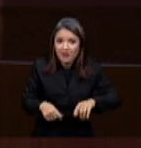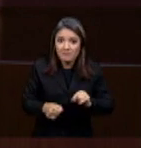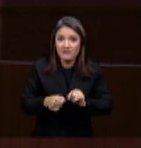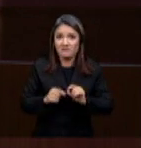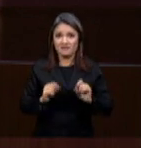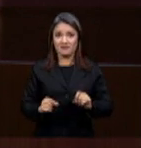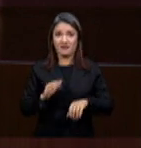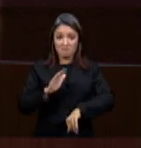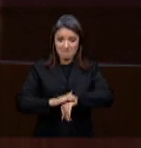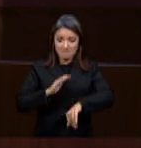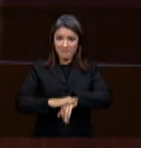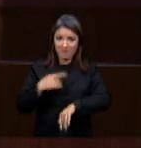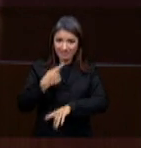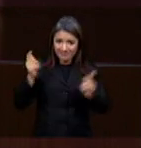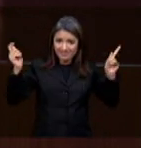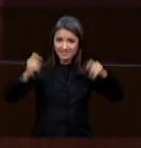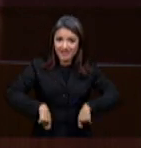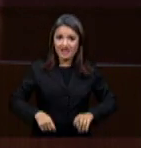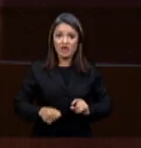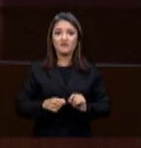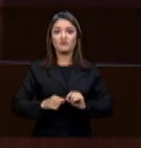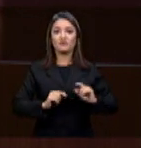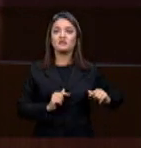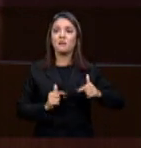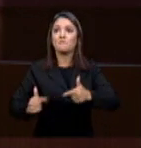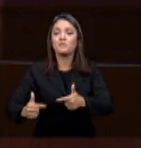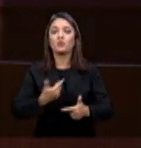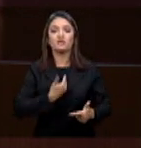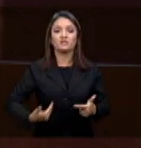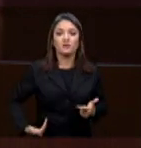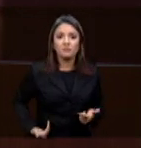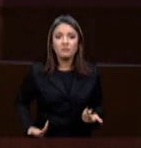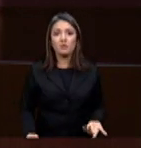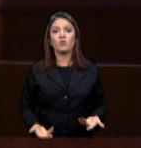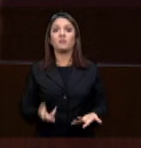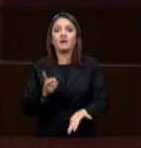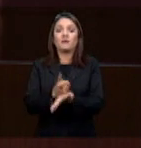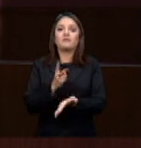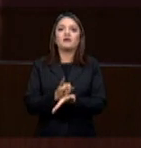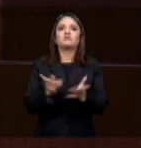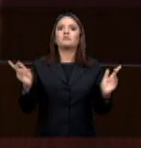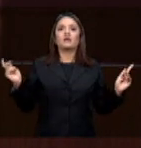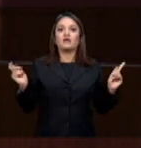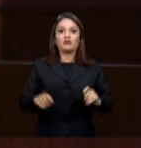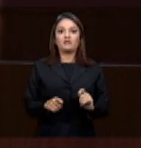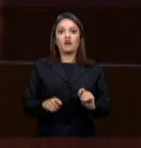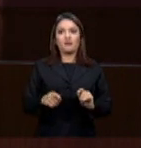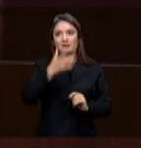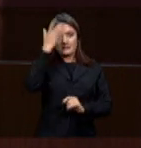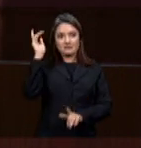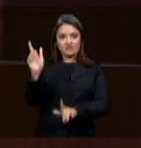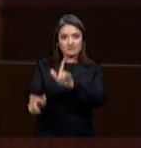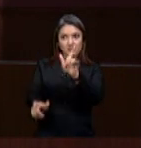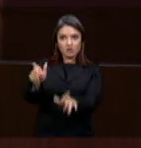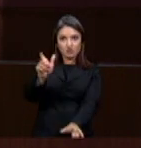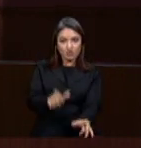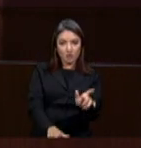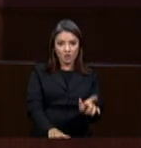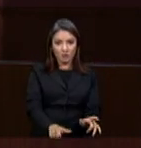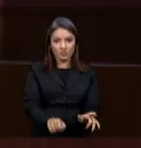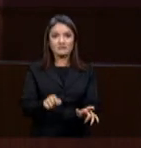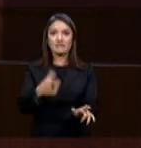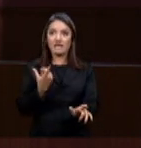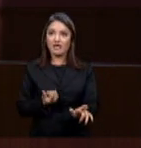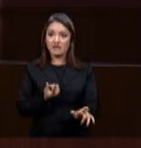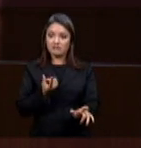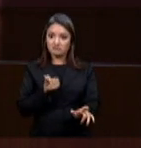a construção efetiva de políticas públicas com escala que permitam a essas pessoas serem